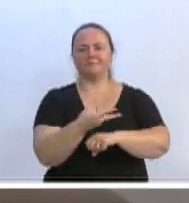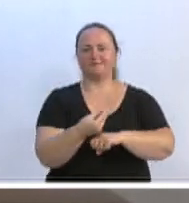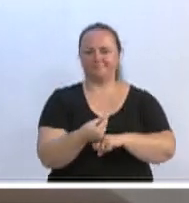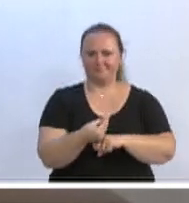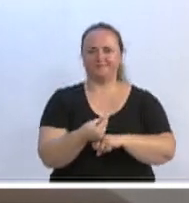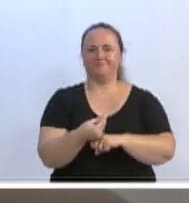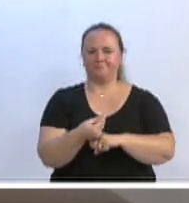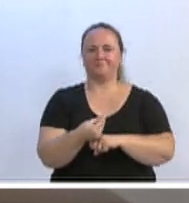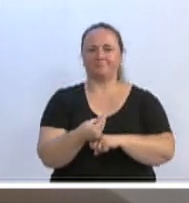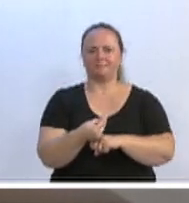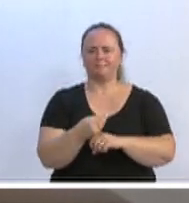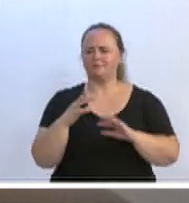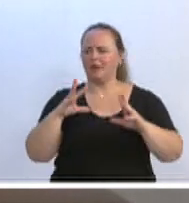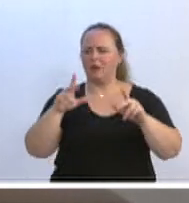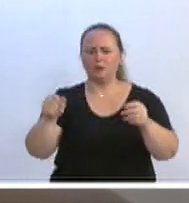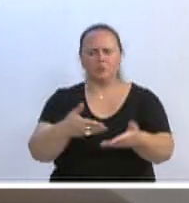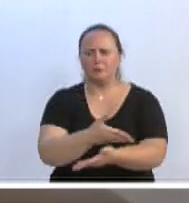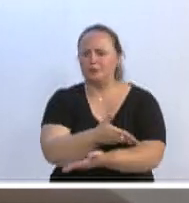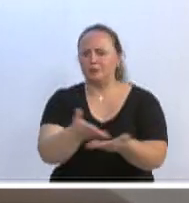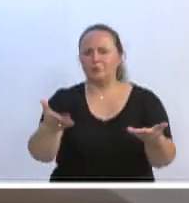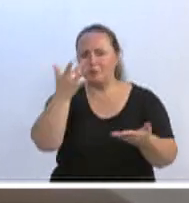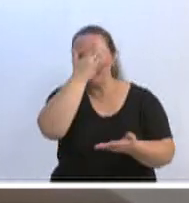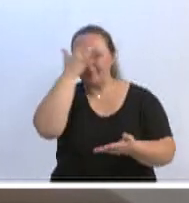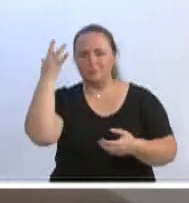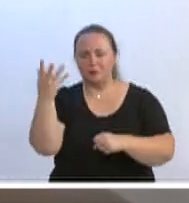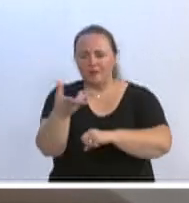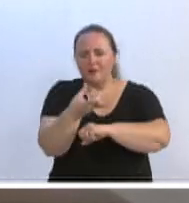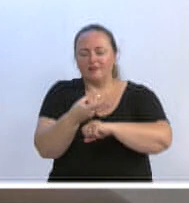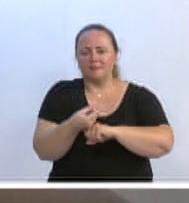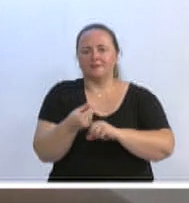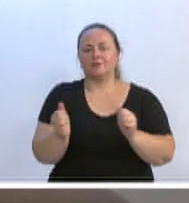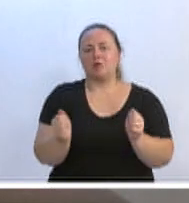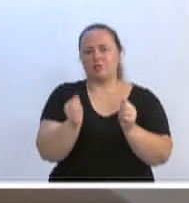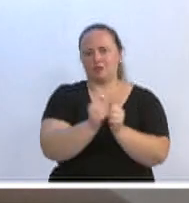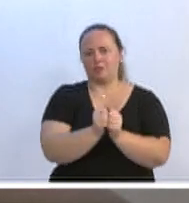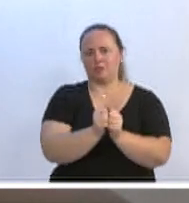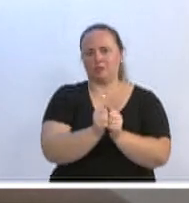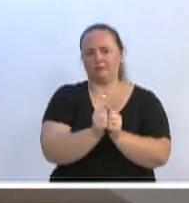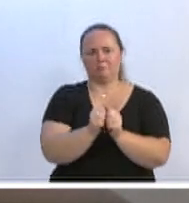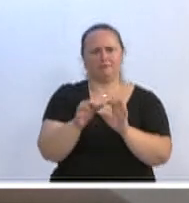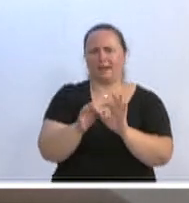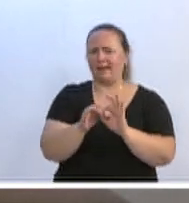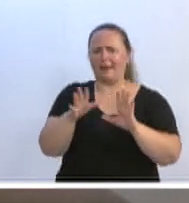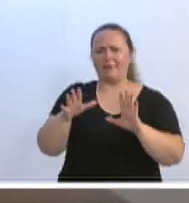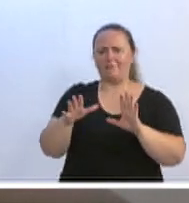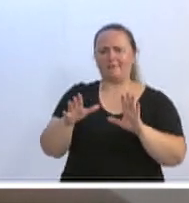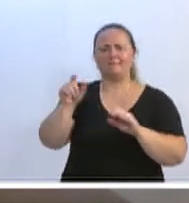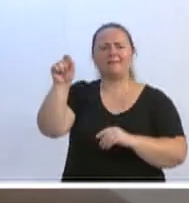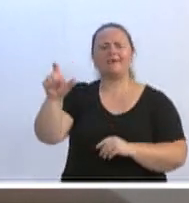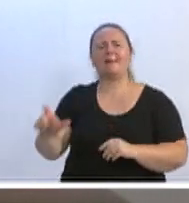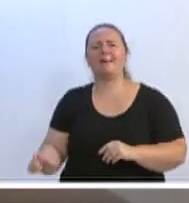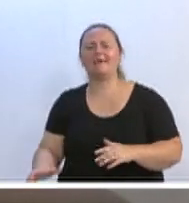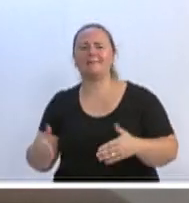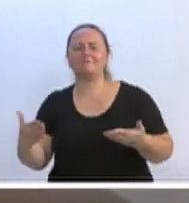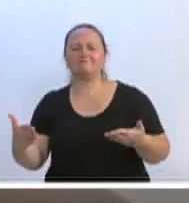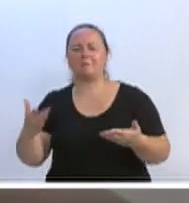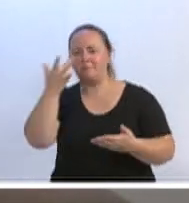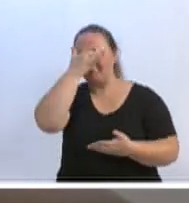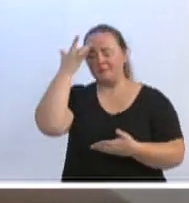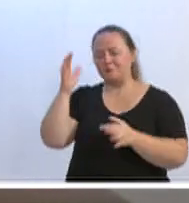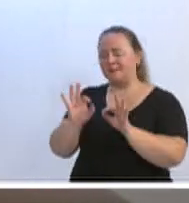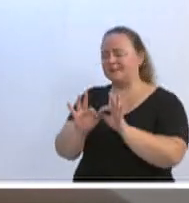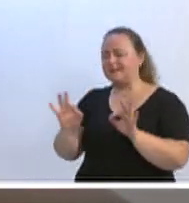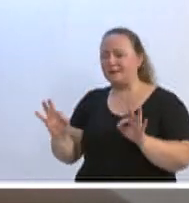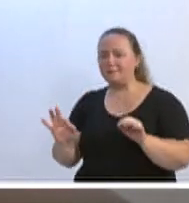os membros, a palavra de Deus diz que até os menores, eles são importantes.